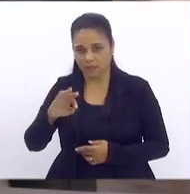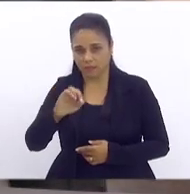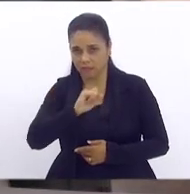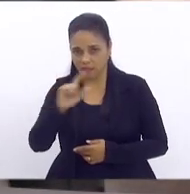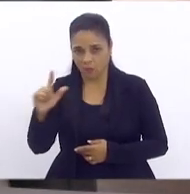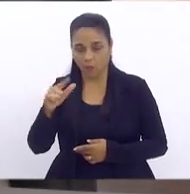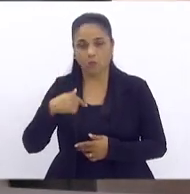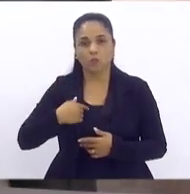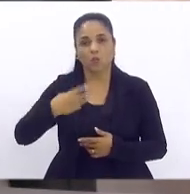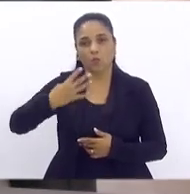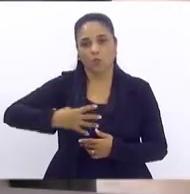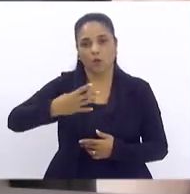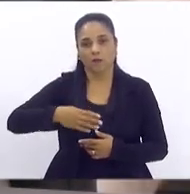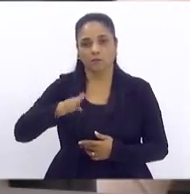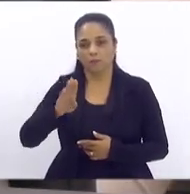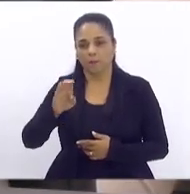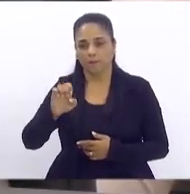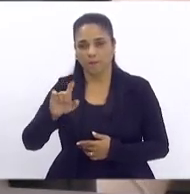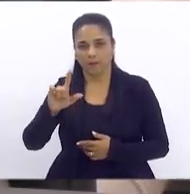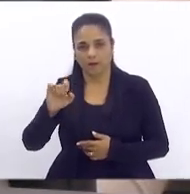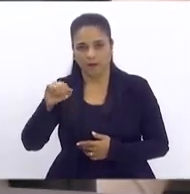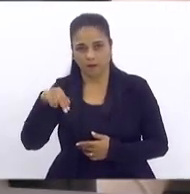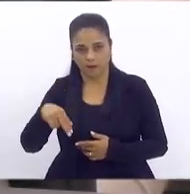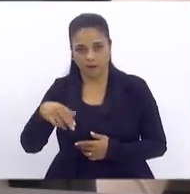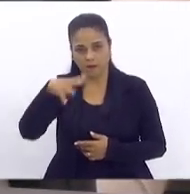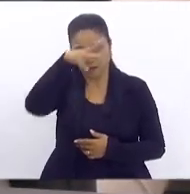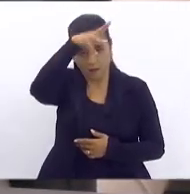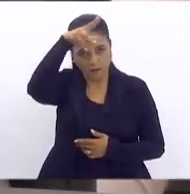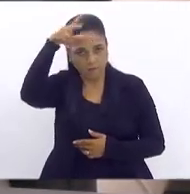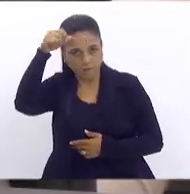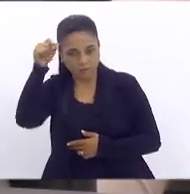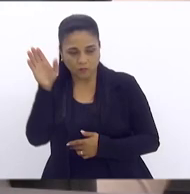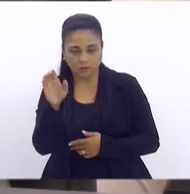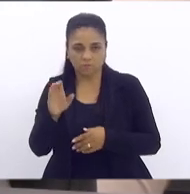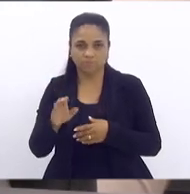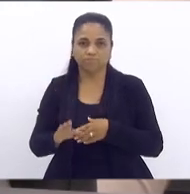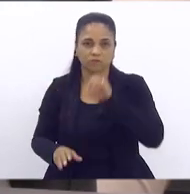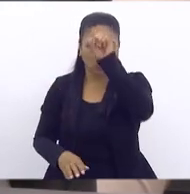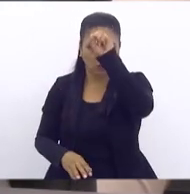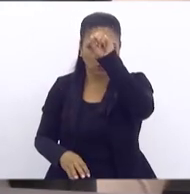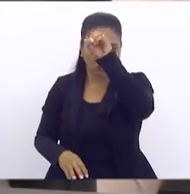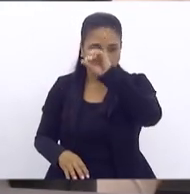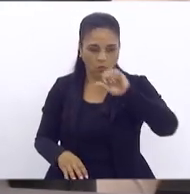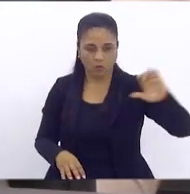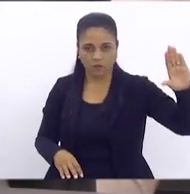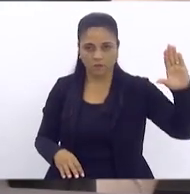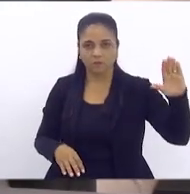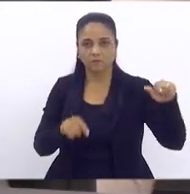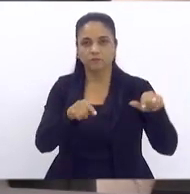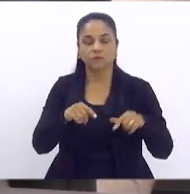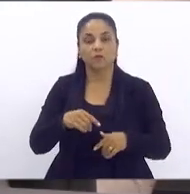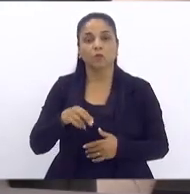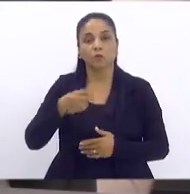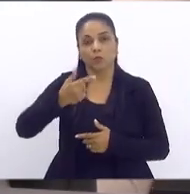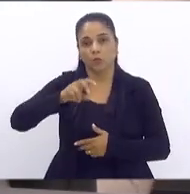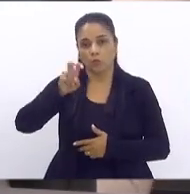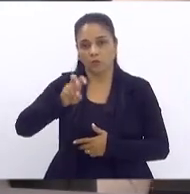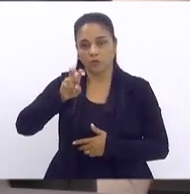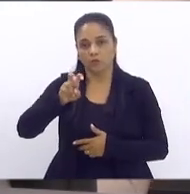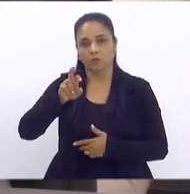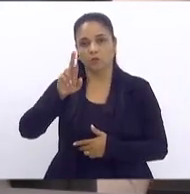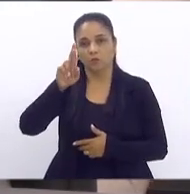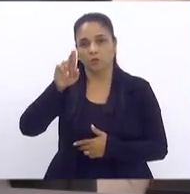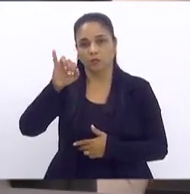localizado em Belém, que cuida da Amazônia Oriental. O quinto, localizado em Rio Grande, e cuida da